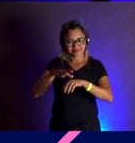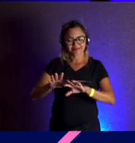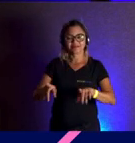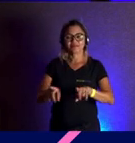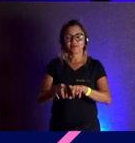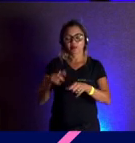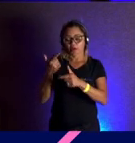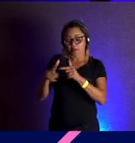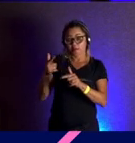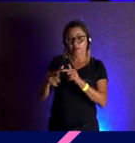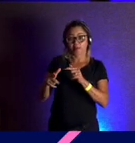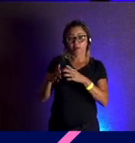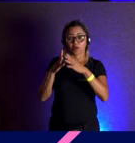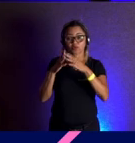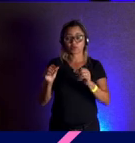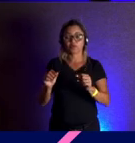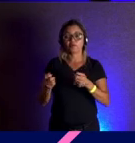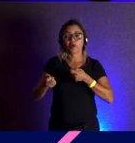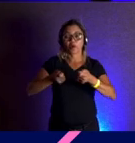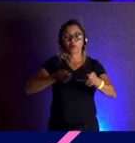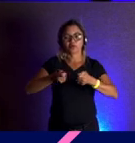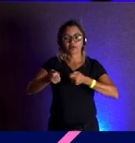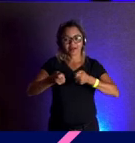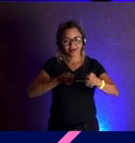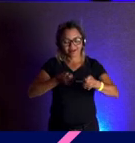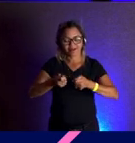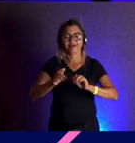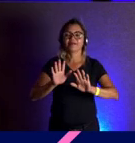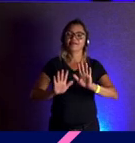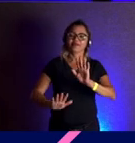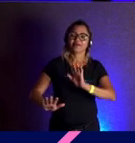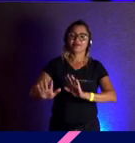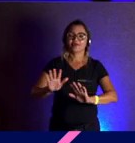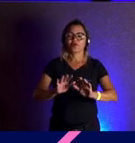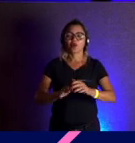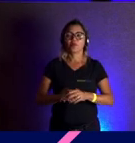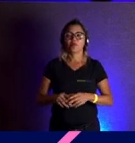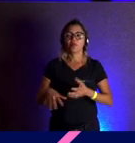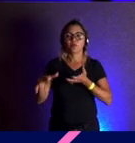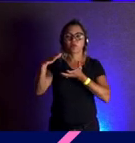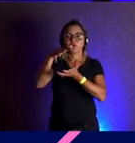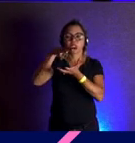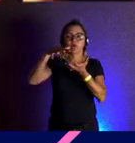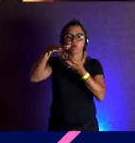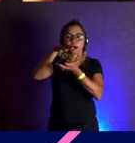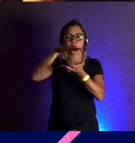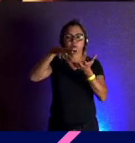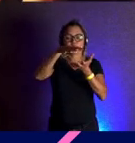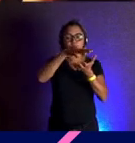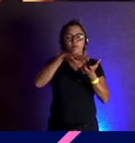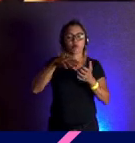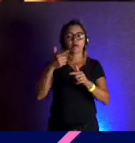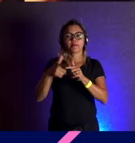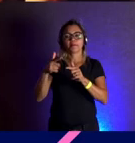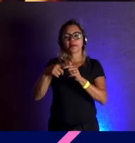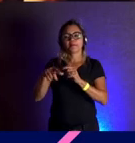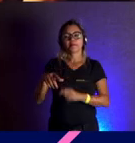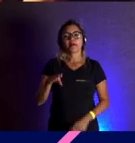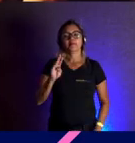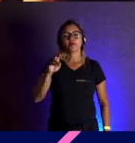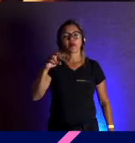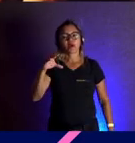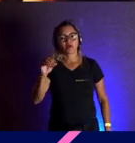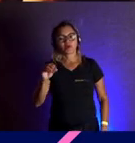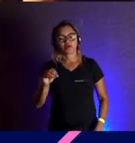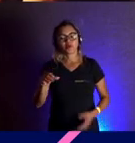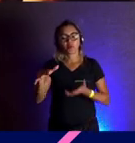que o problema, de certa forma, foi contornado, né? Como o buraco na camada de ozônio, por exemplo. Esse foi um problema